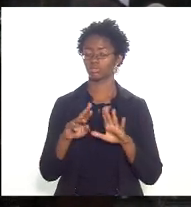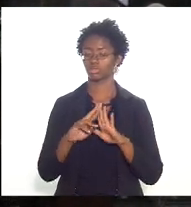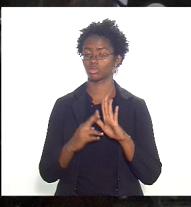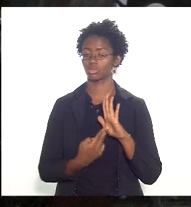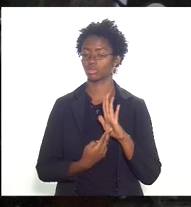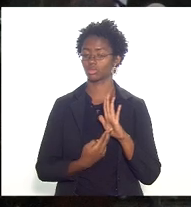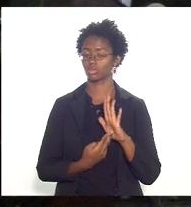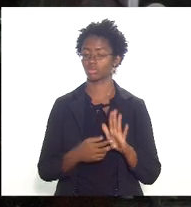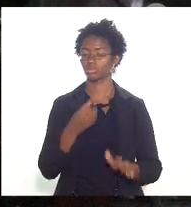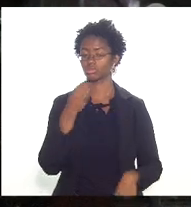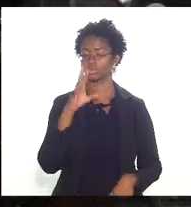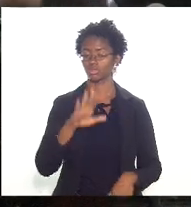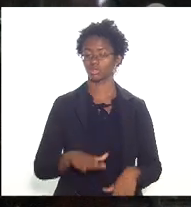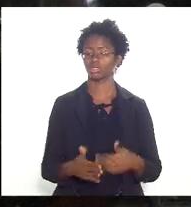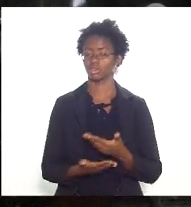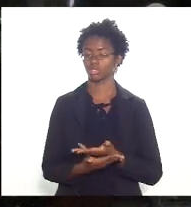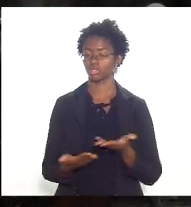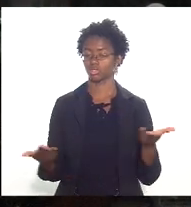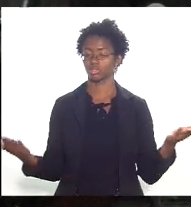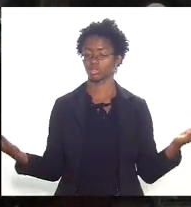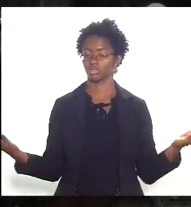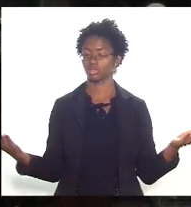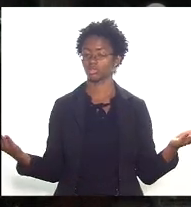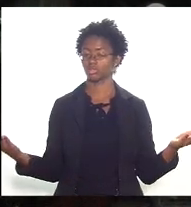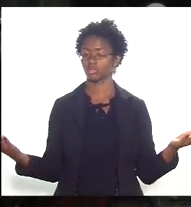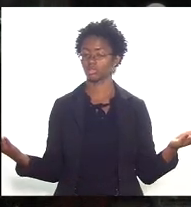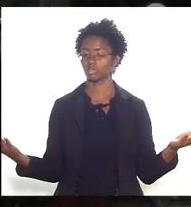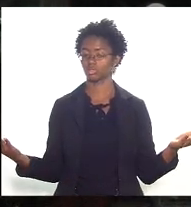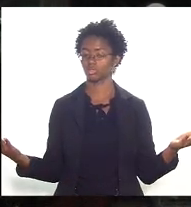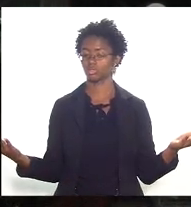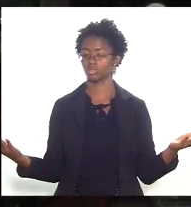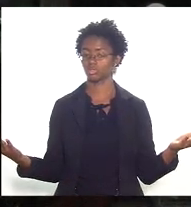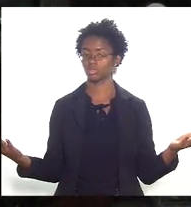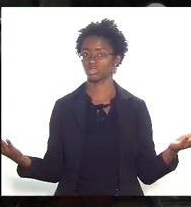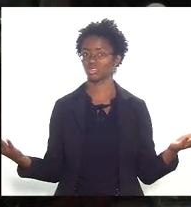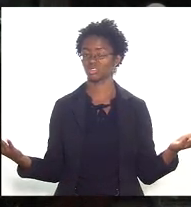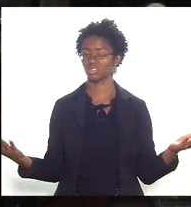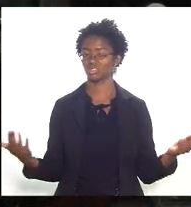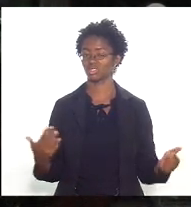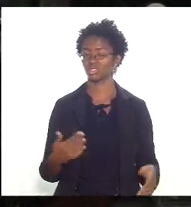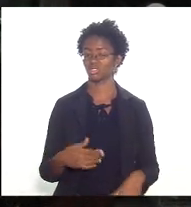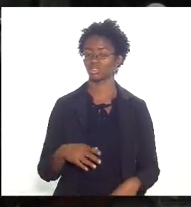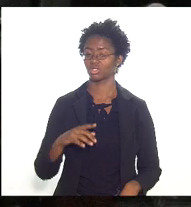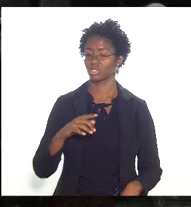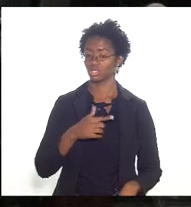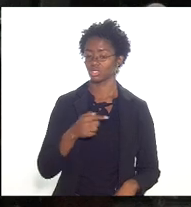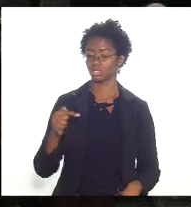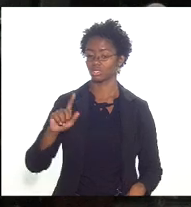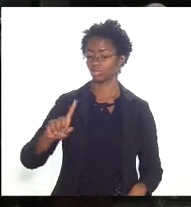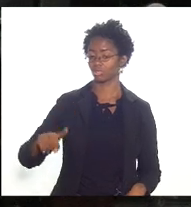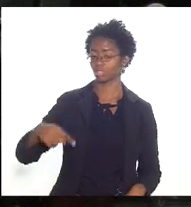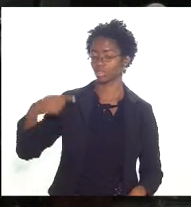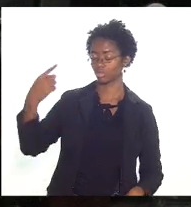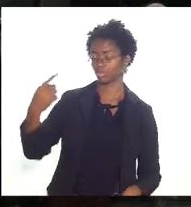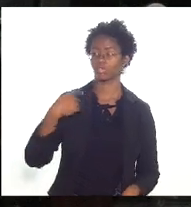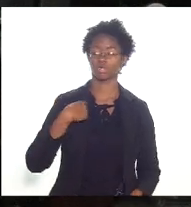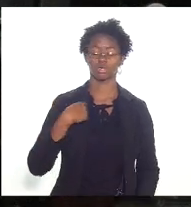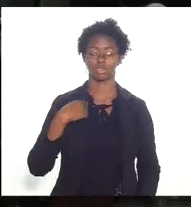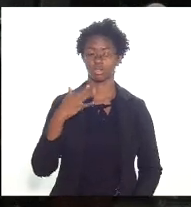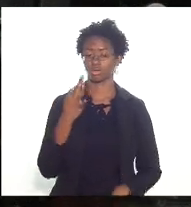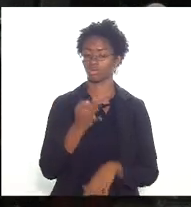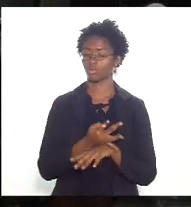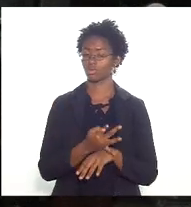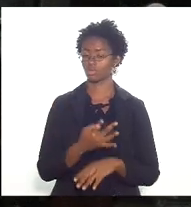da Boa tarde a todas EA todos eu Presidente próxima semana não estarei o